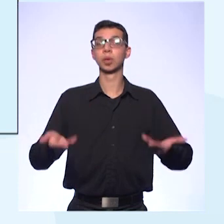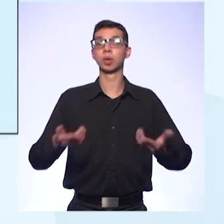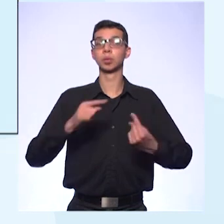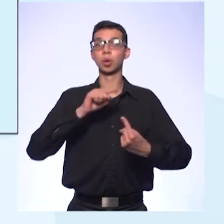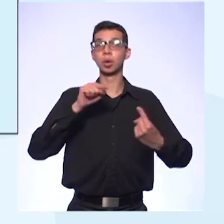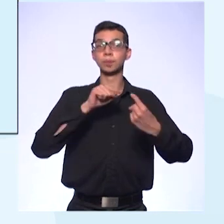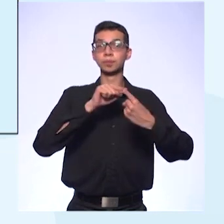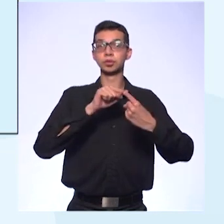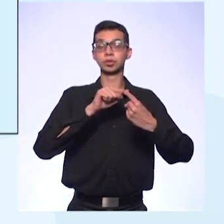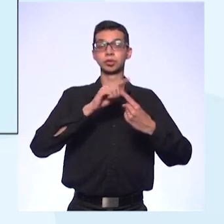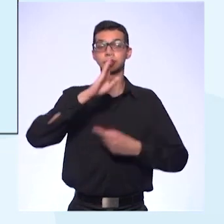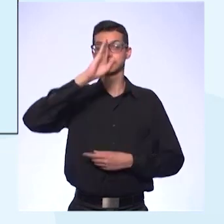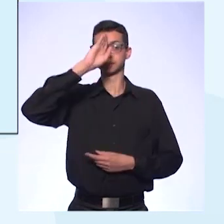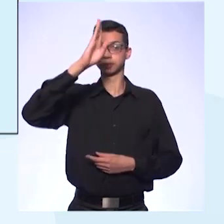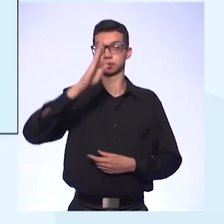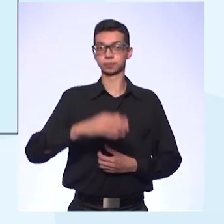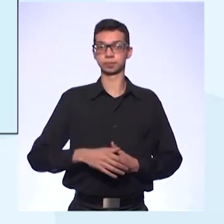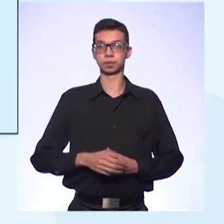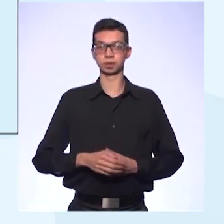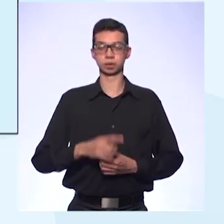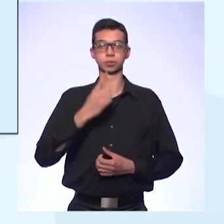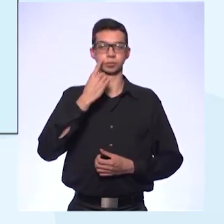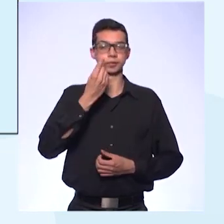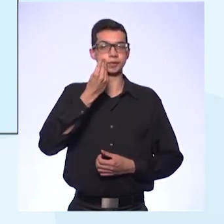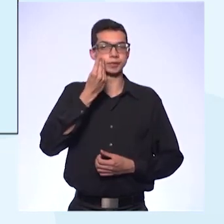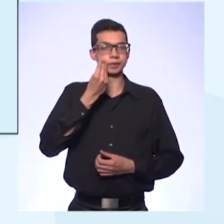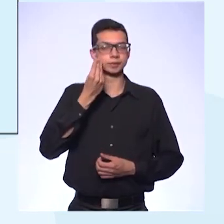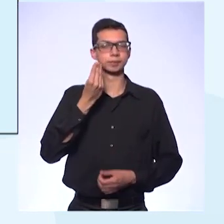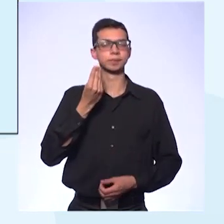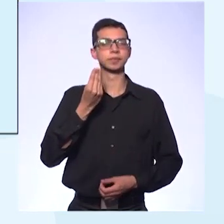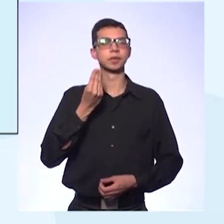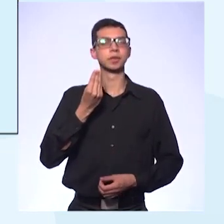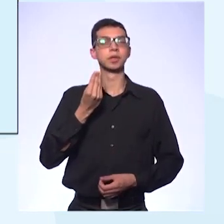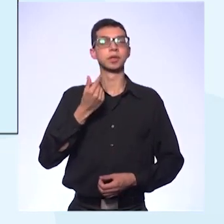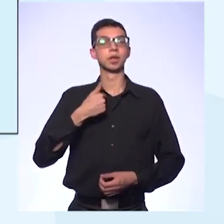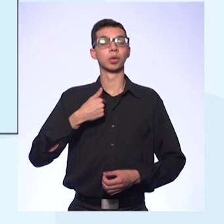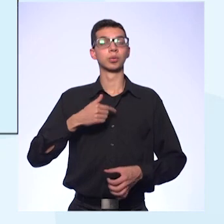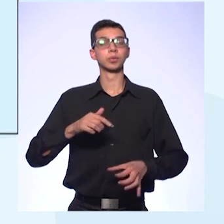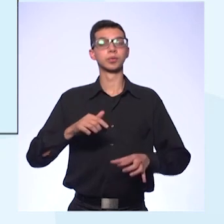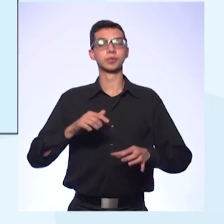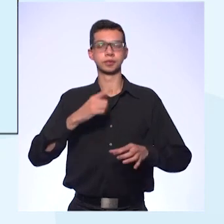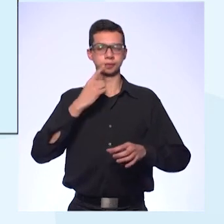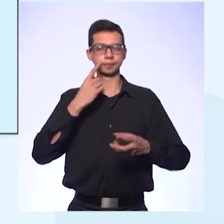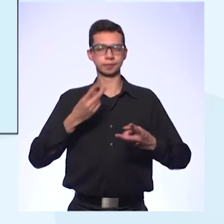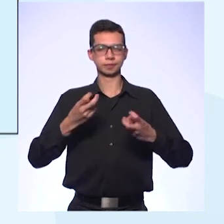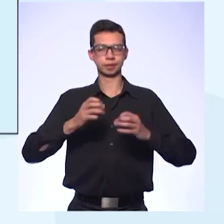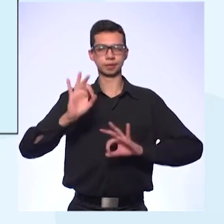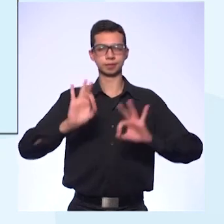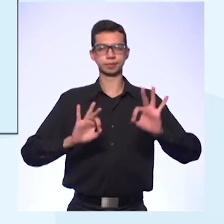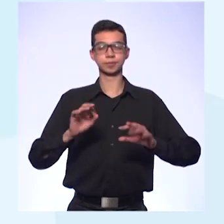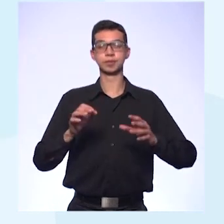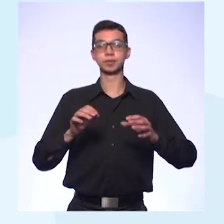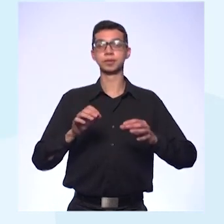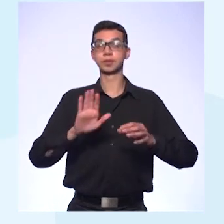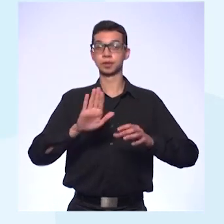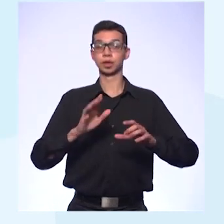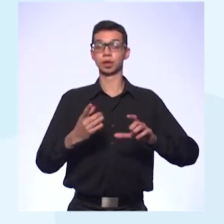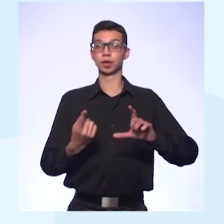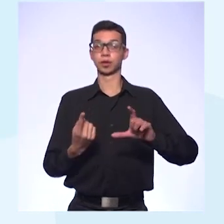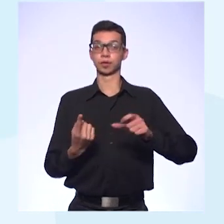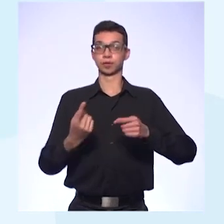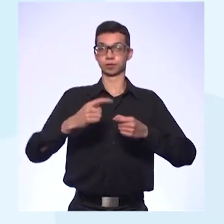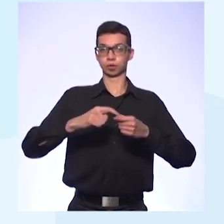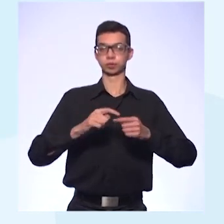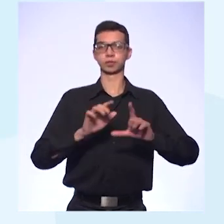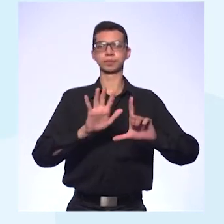objetivo desse experimento? Principal de experimento. Eu coloquei a mesma estrutura que vocês viram. Vou voltar um pouco no slide anterior, só para a gente ver a